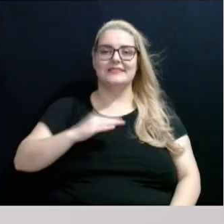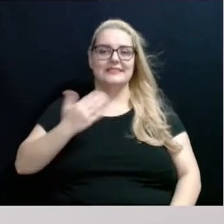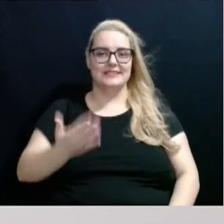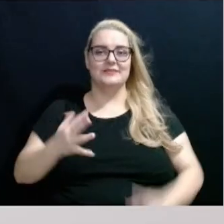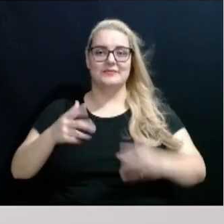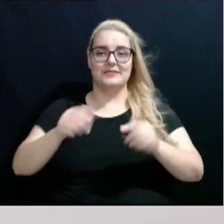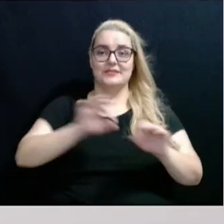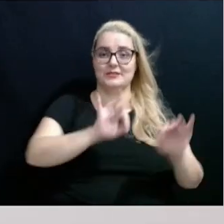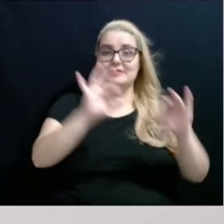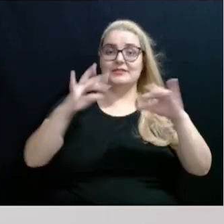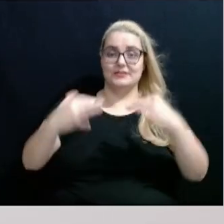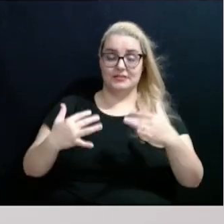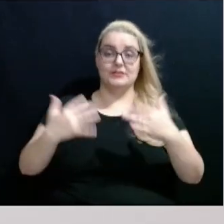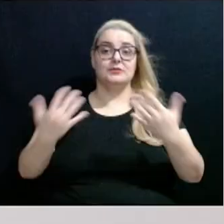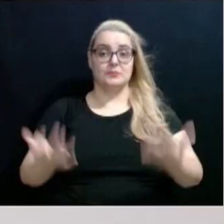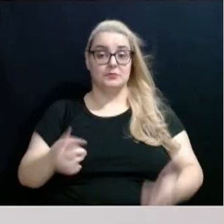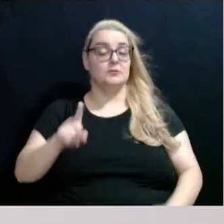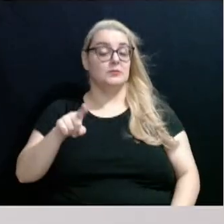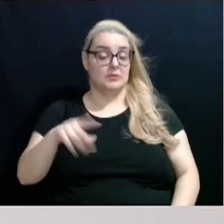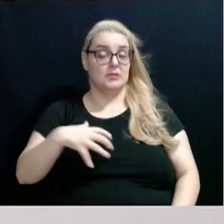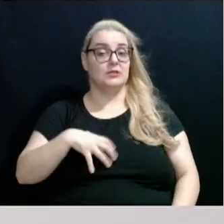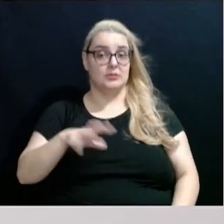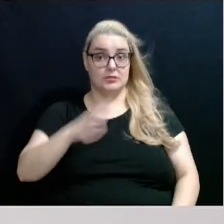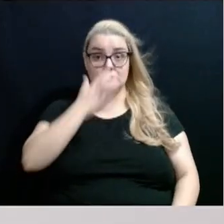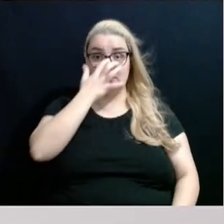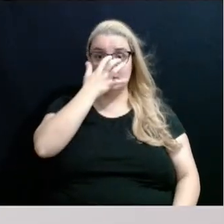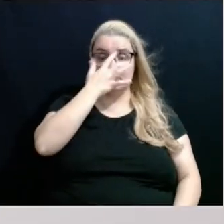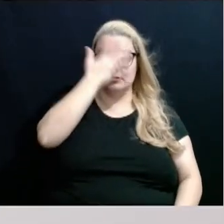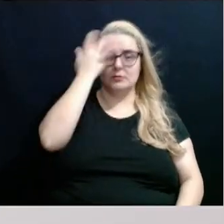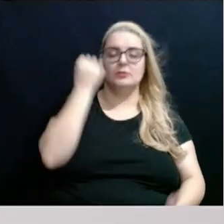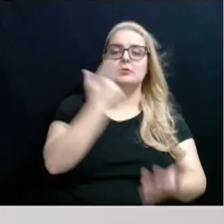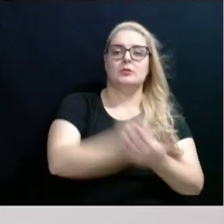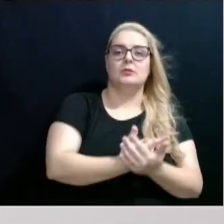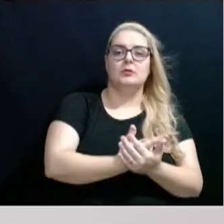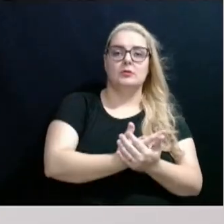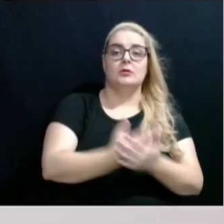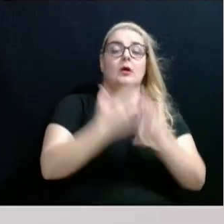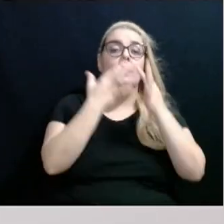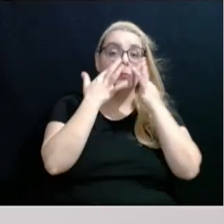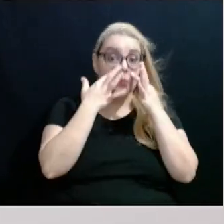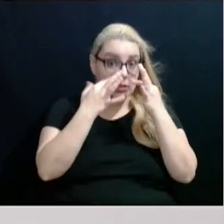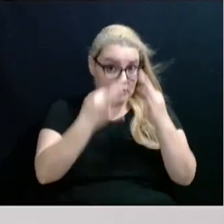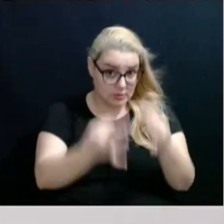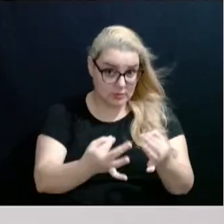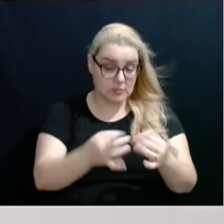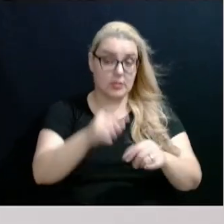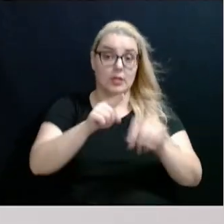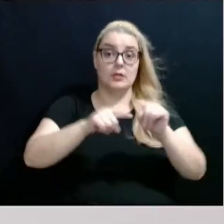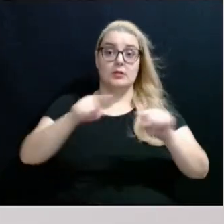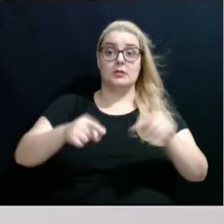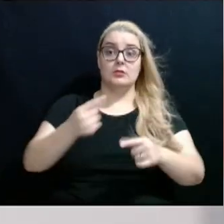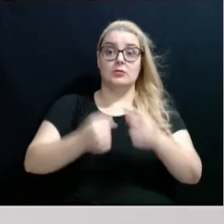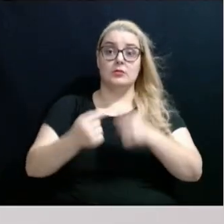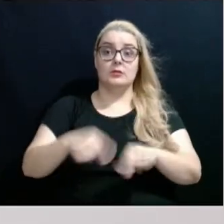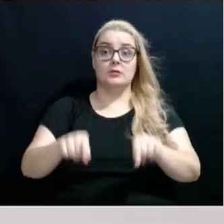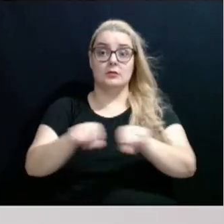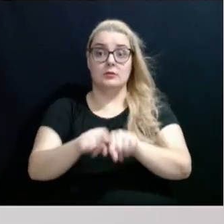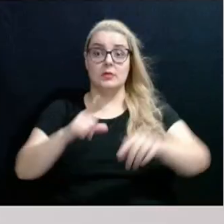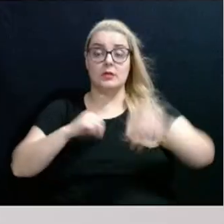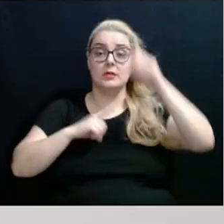que nos acompanha. É isso mesmo, né? Além dos consumidores prestarem atenção nessa variação de preços, também tem